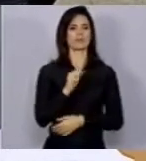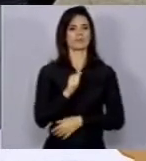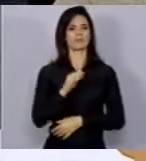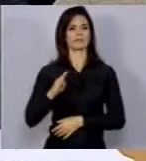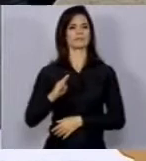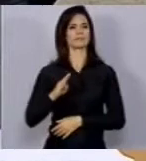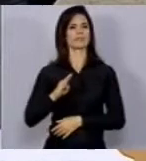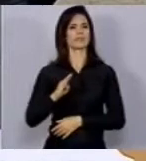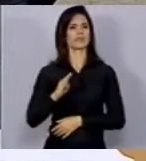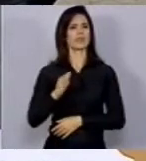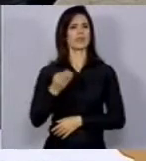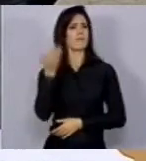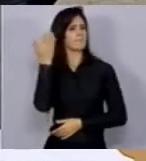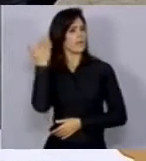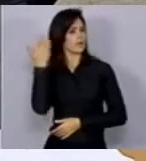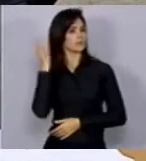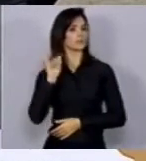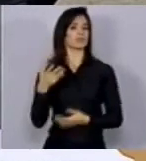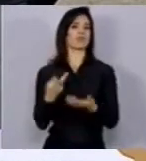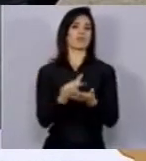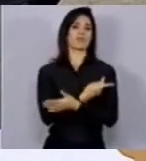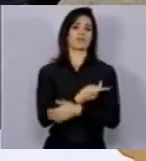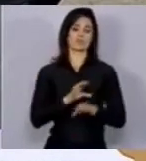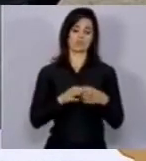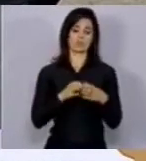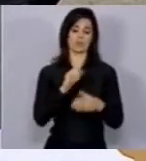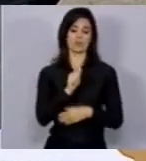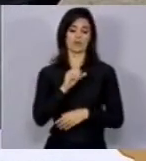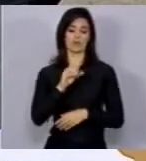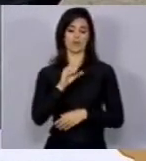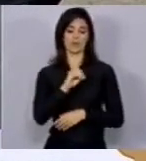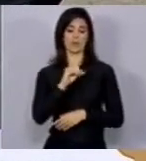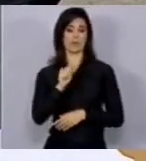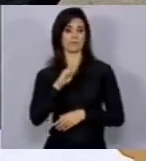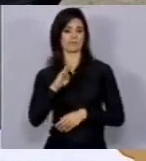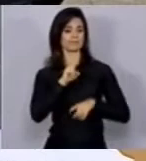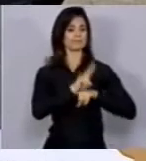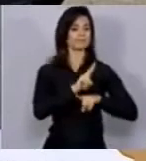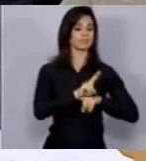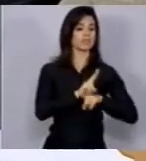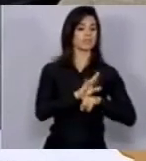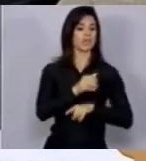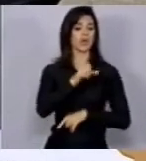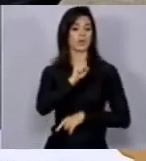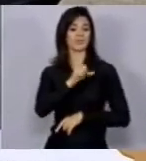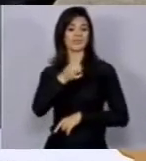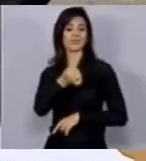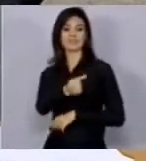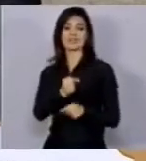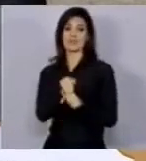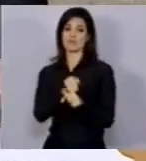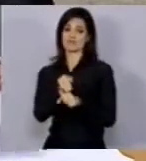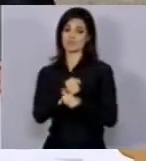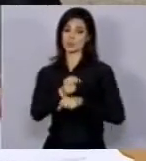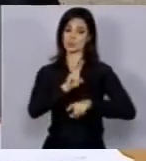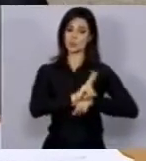outros momentos delicados de nossa história republicana, ao longo dos quase 86 anos de existência da